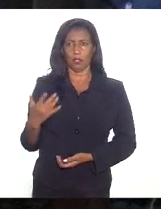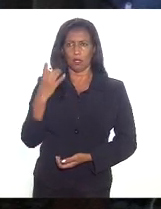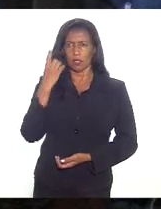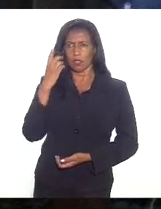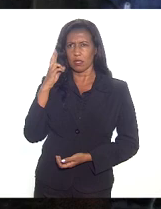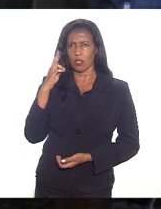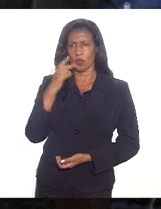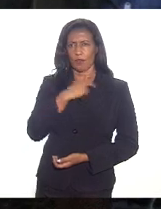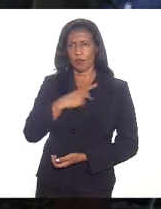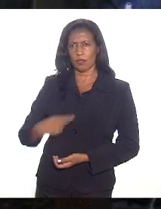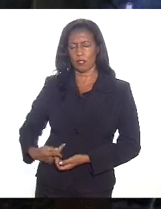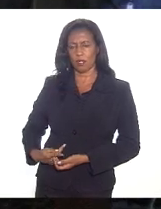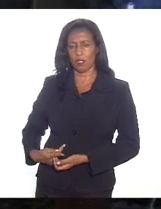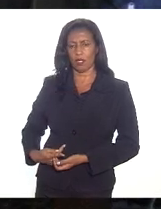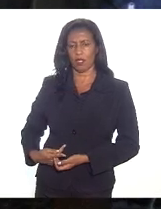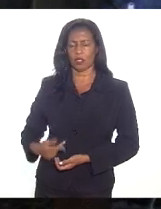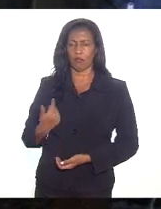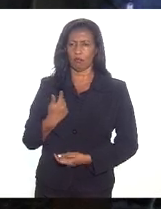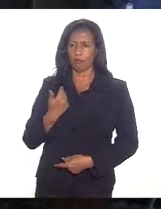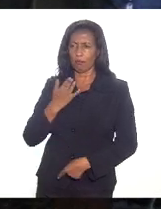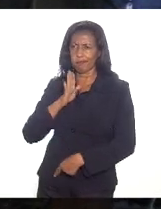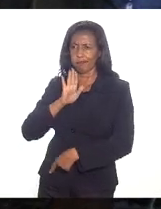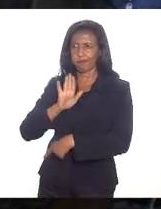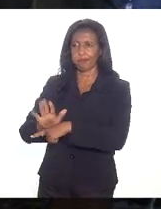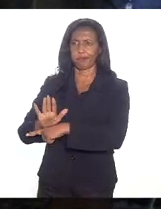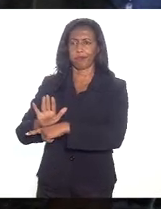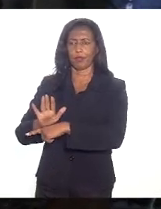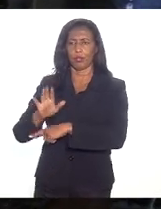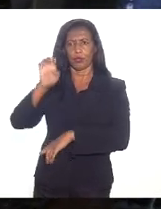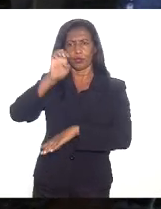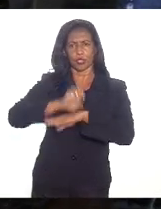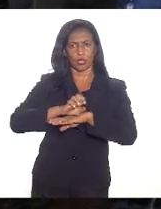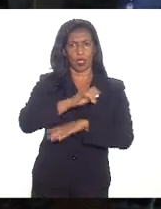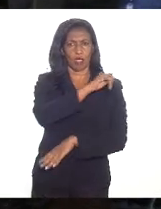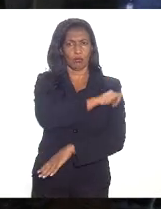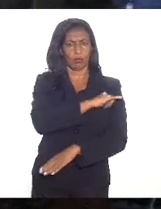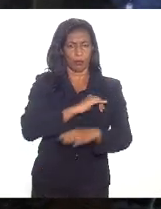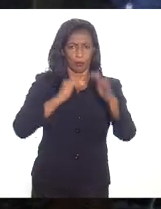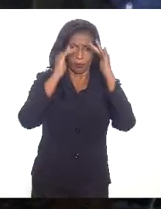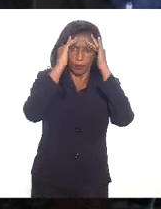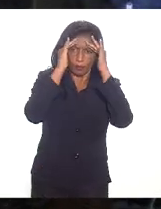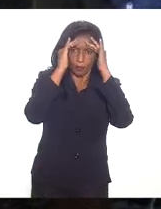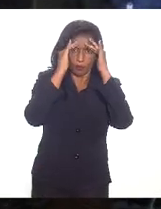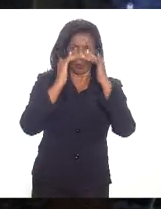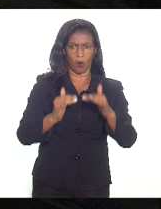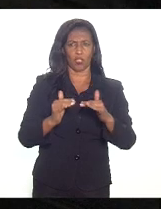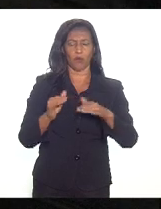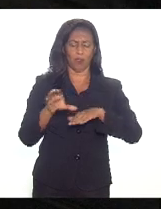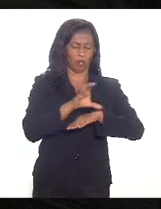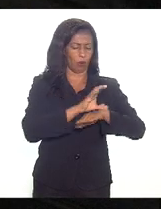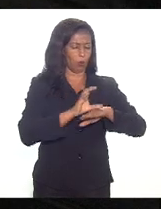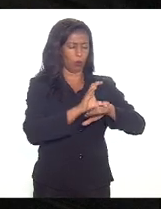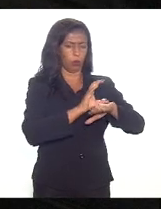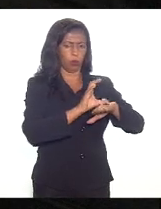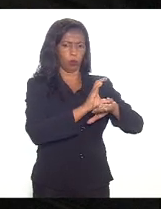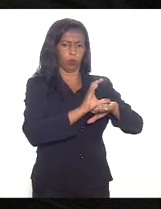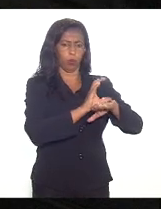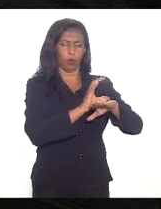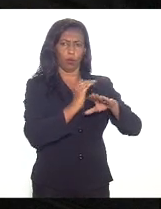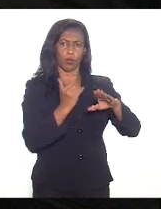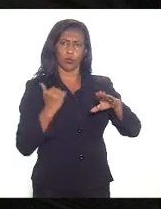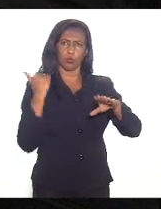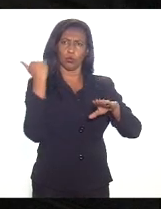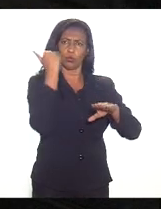presidente, em defesa ao Estado do Rio de Janeiro, por respeito à nossa Constituição e, sobretudo,